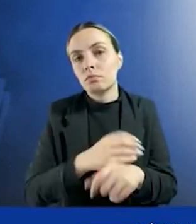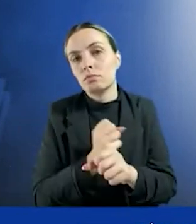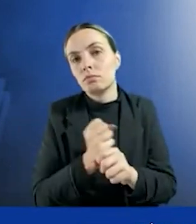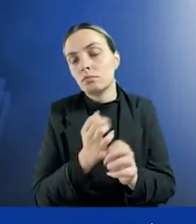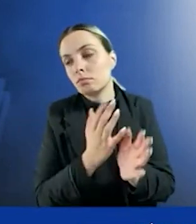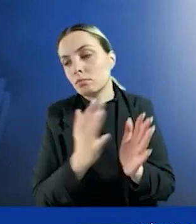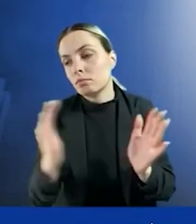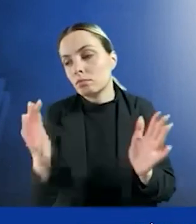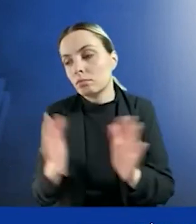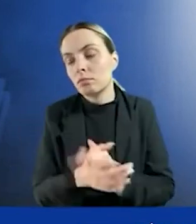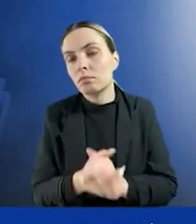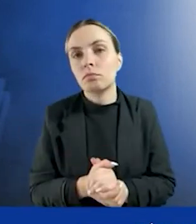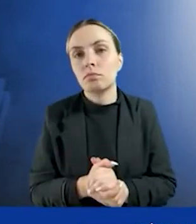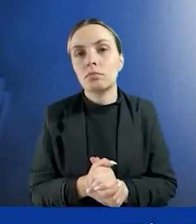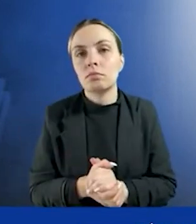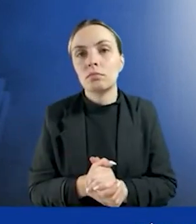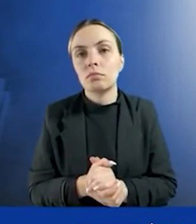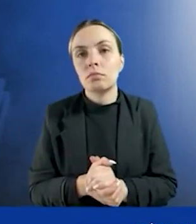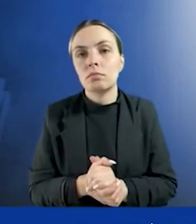considerável,